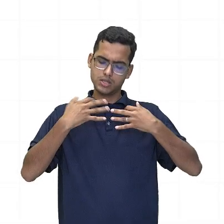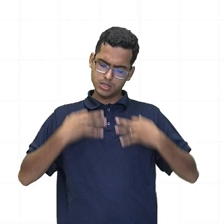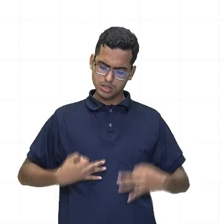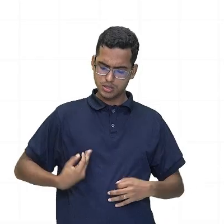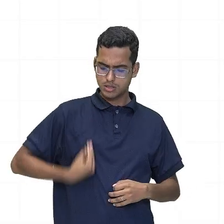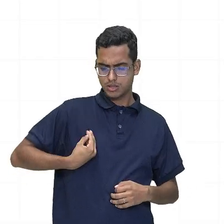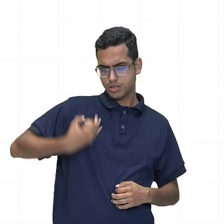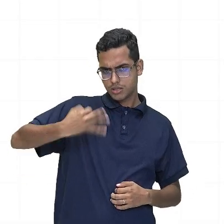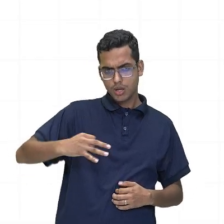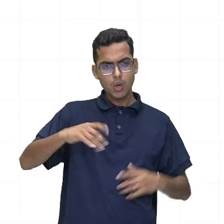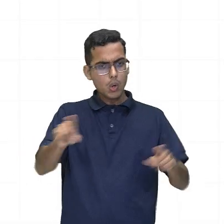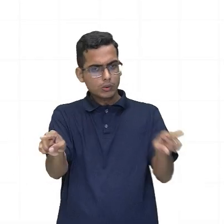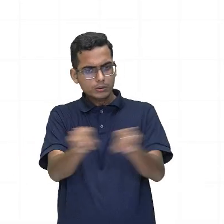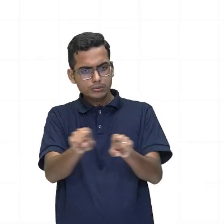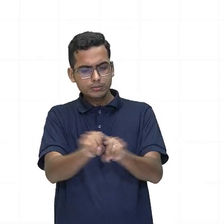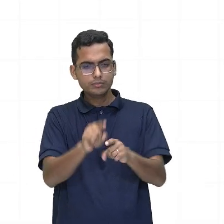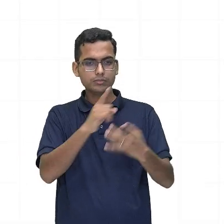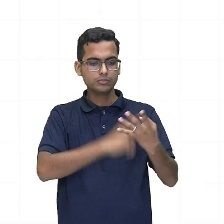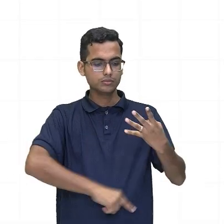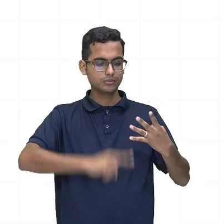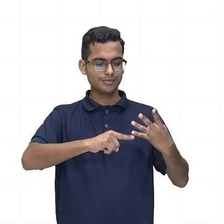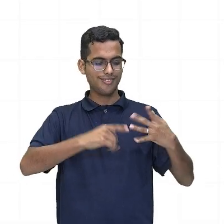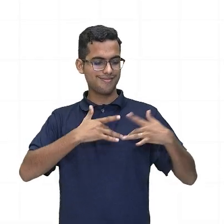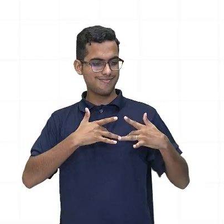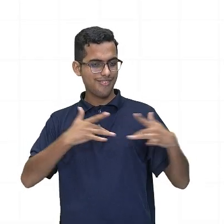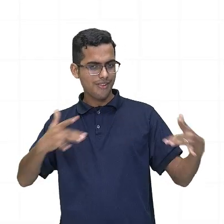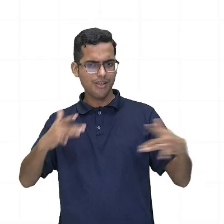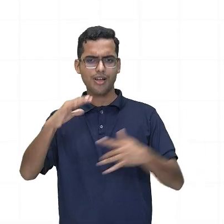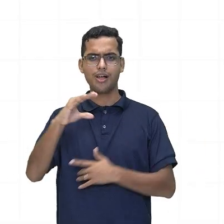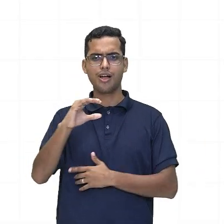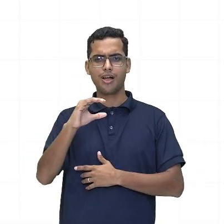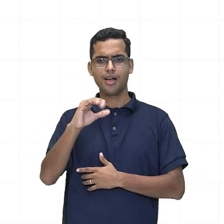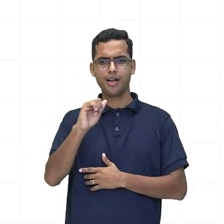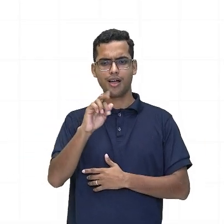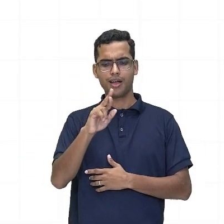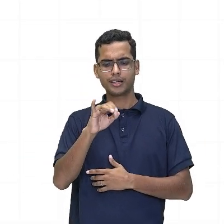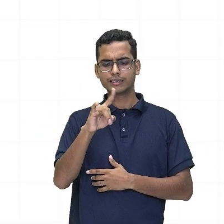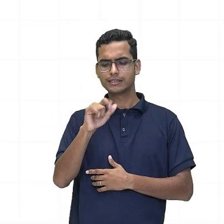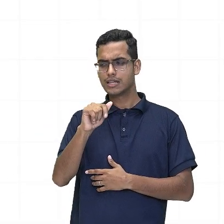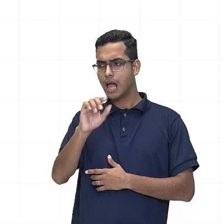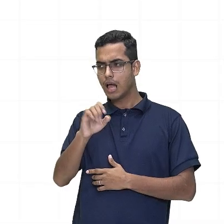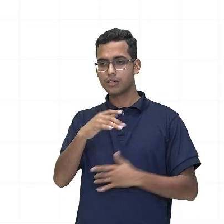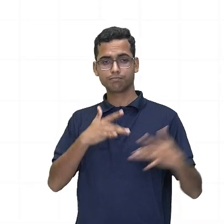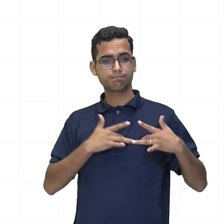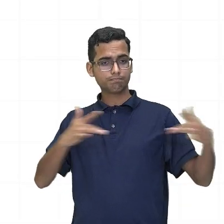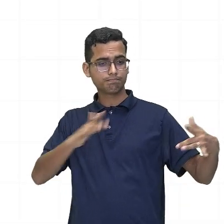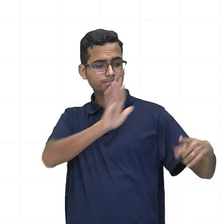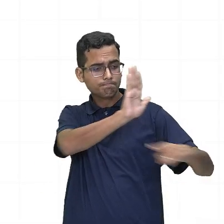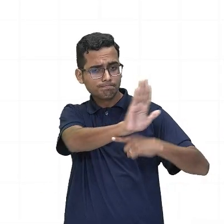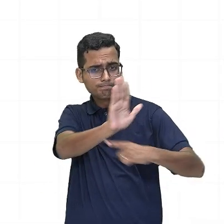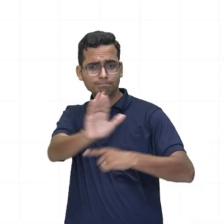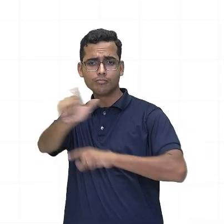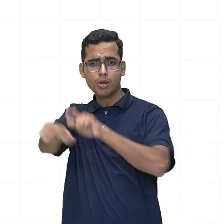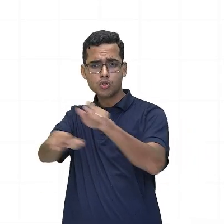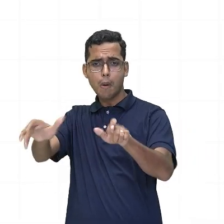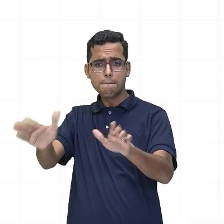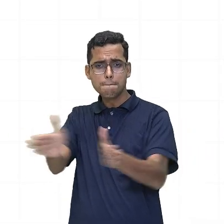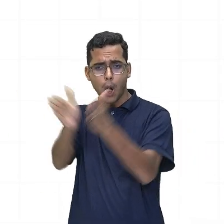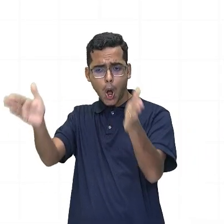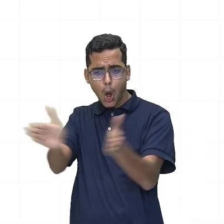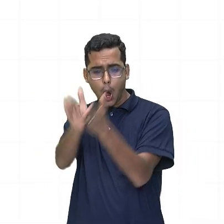que não pode faltar em nenhuma religião. Se ajudar os mais pobres, os mais necessitados, quem tem menos do que